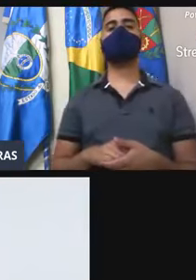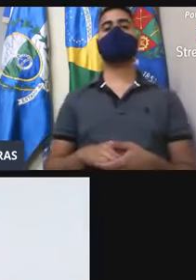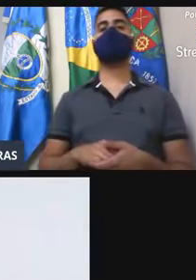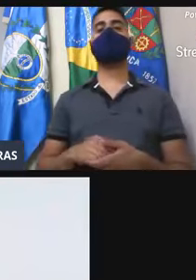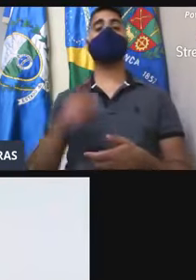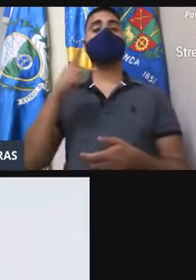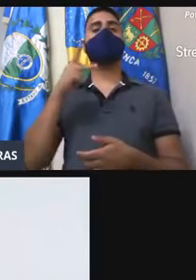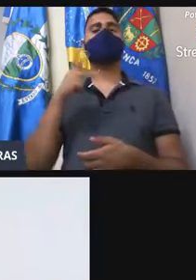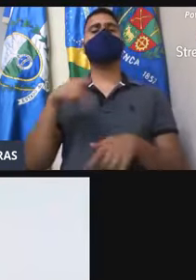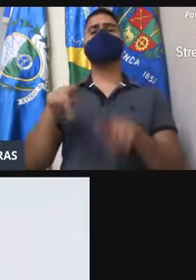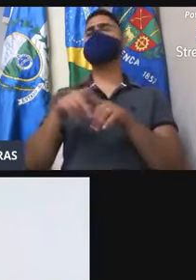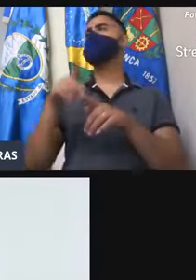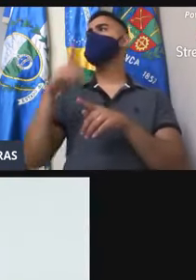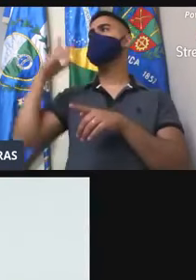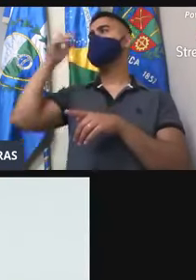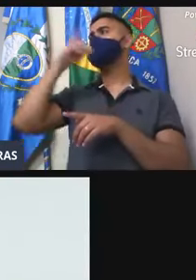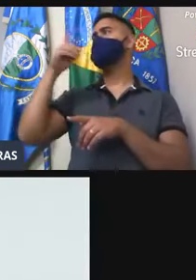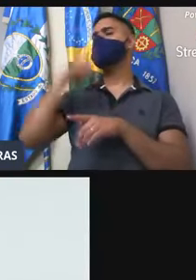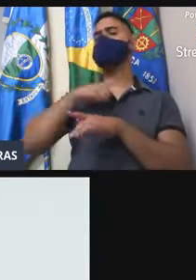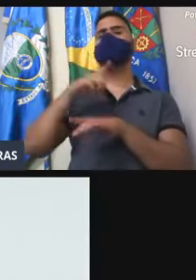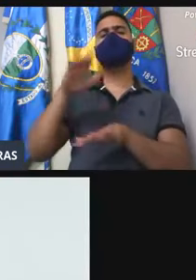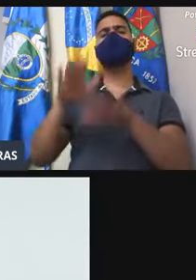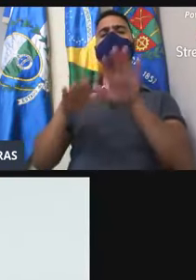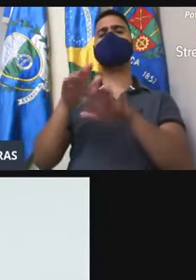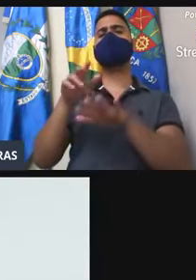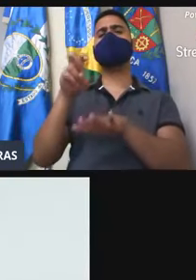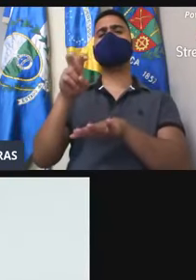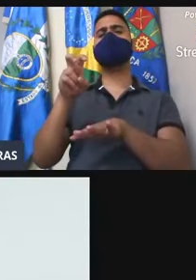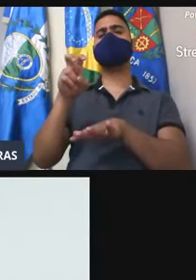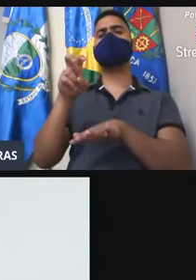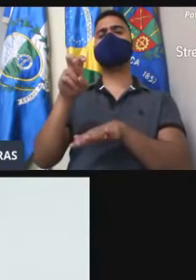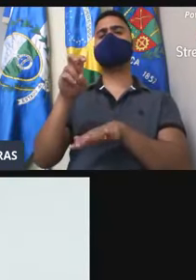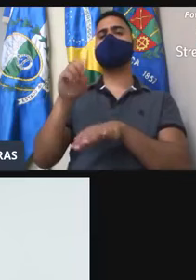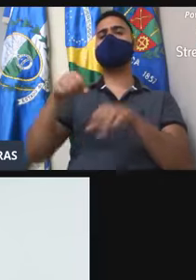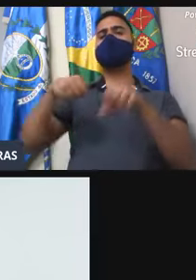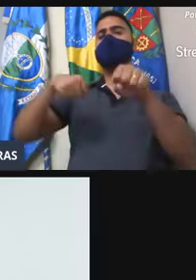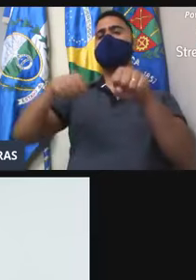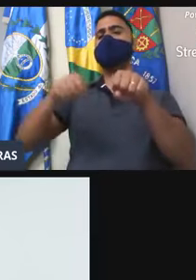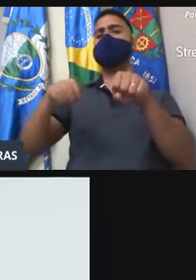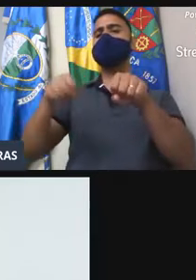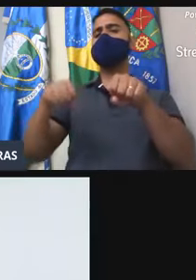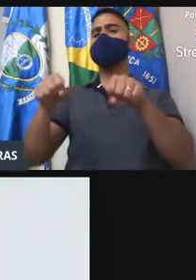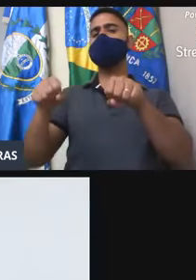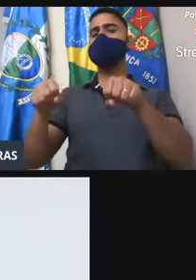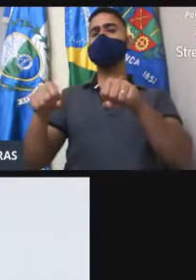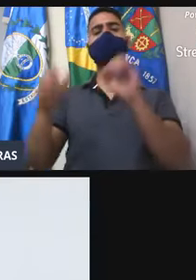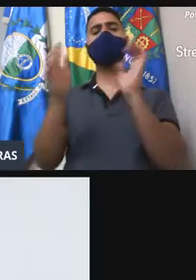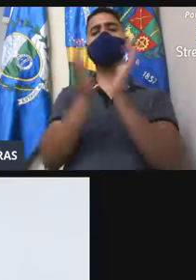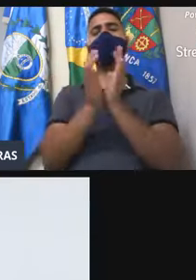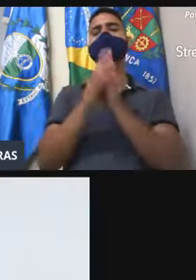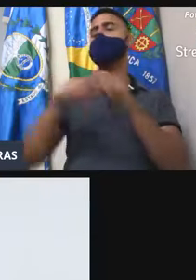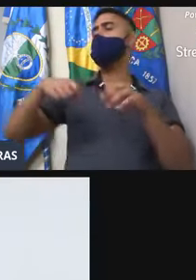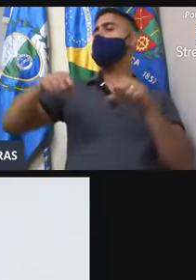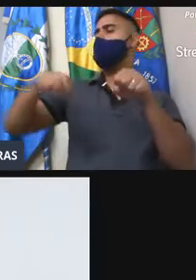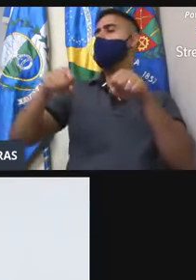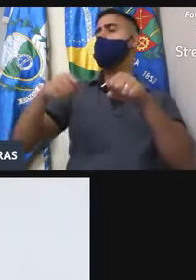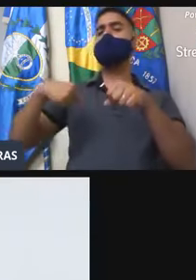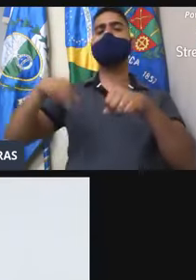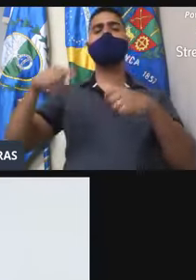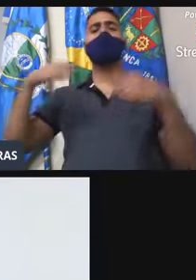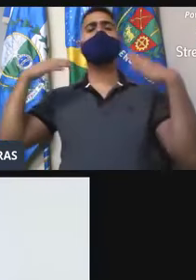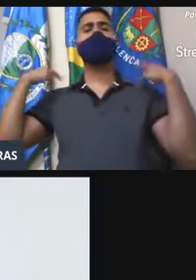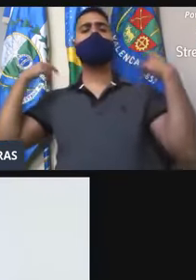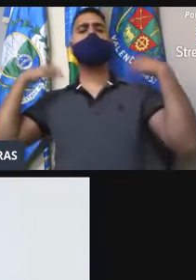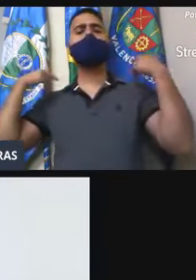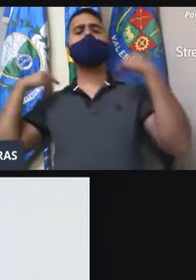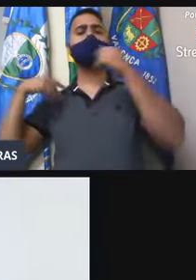O vereador Silvio estava falando, no domingo, vereador David, tinha lá 50 motoqueiros de um desses motoclubes, né, que foram passear. Eu subia de